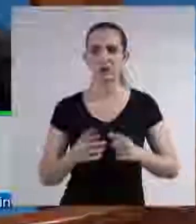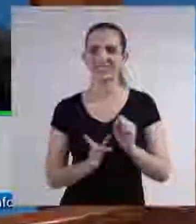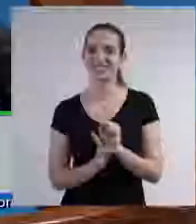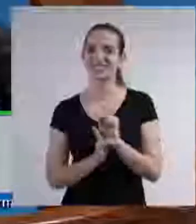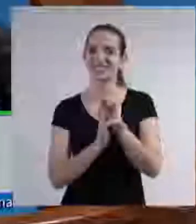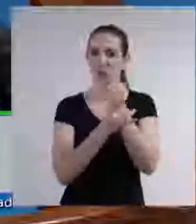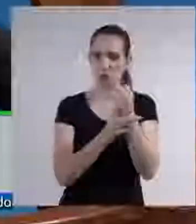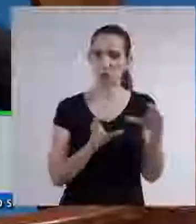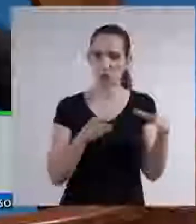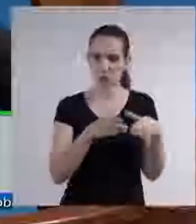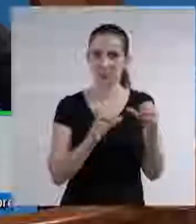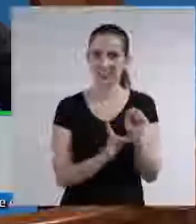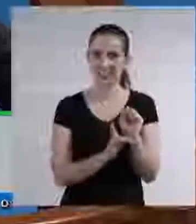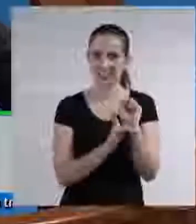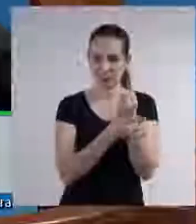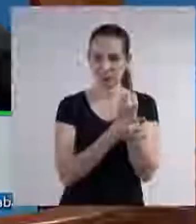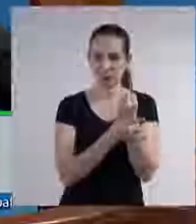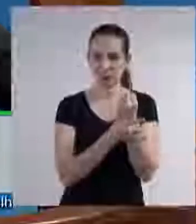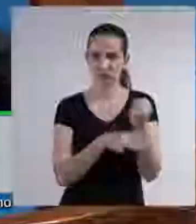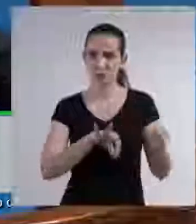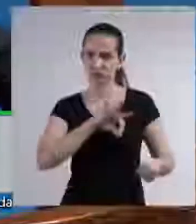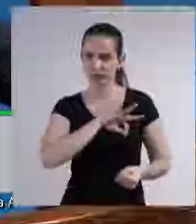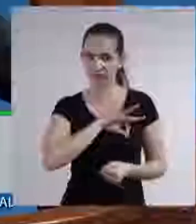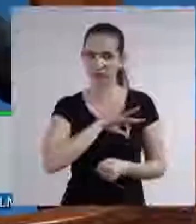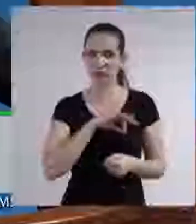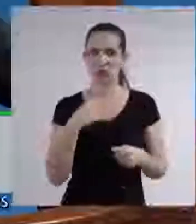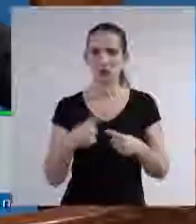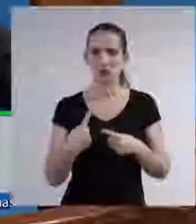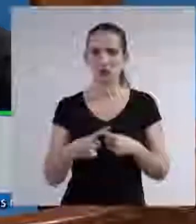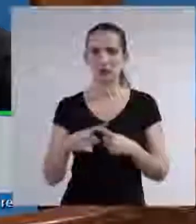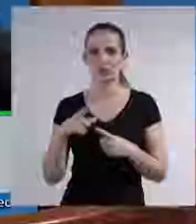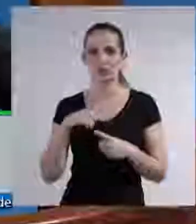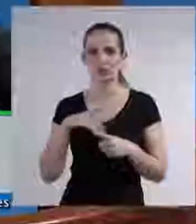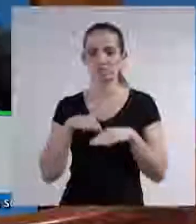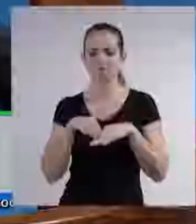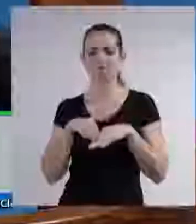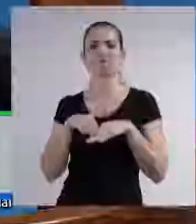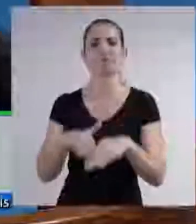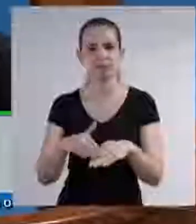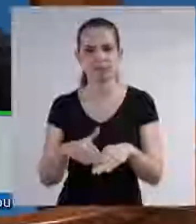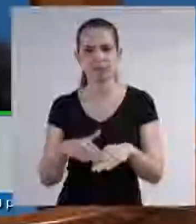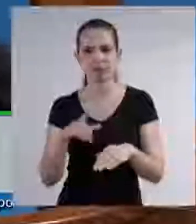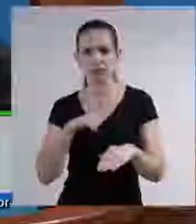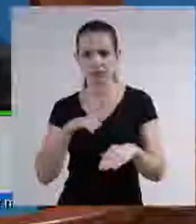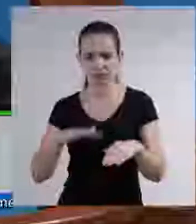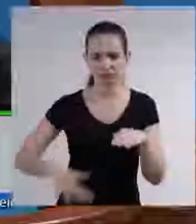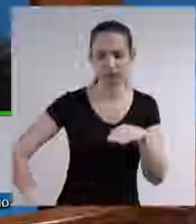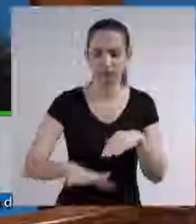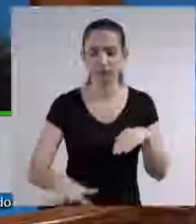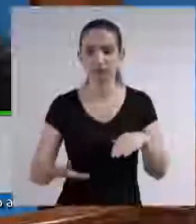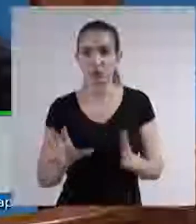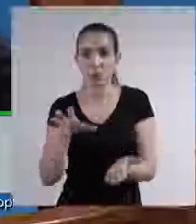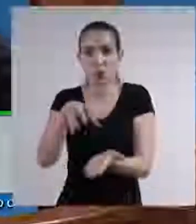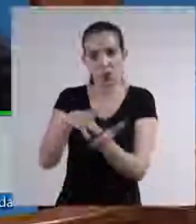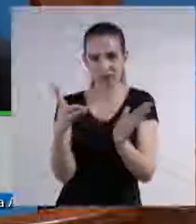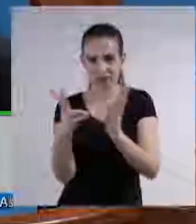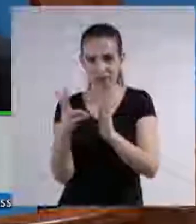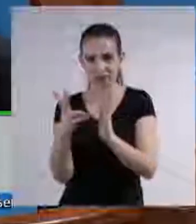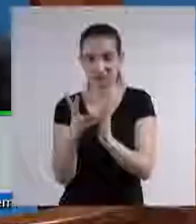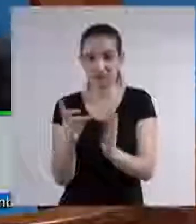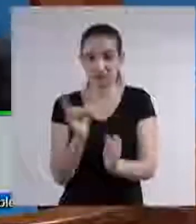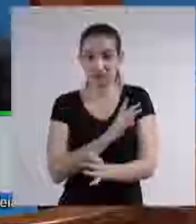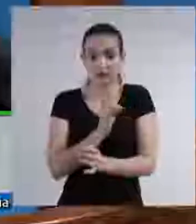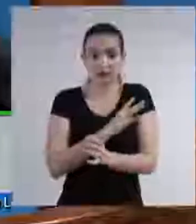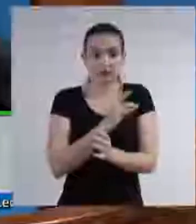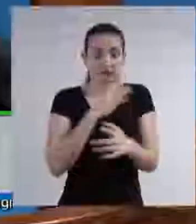segurança para intimidar, de uma certa forma, causar um terrorismo sobre as pessoas